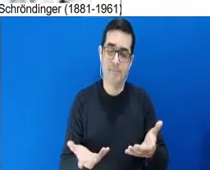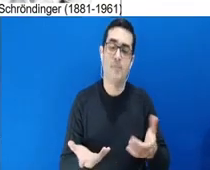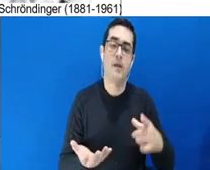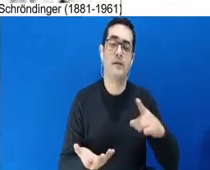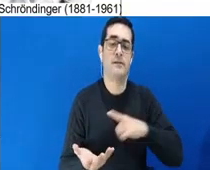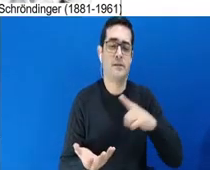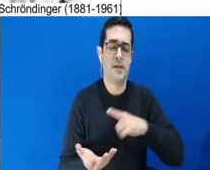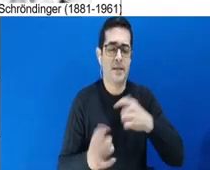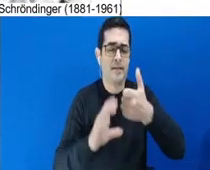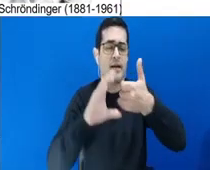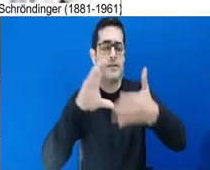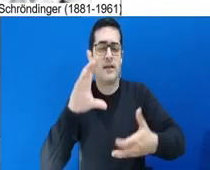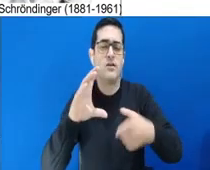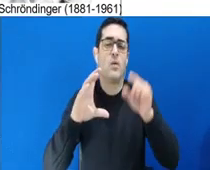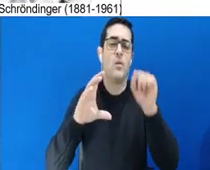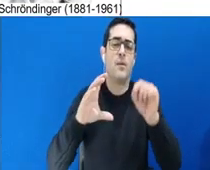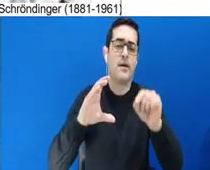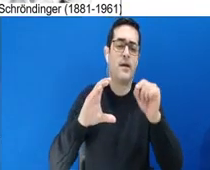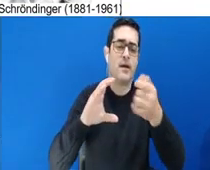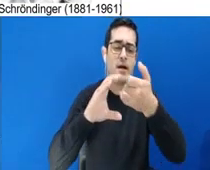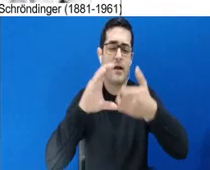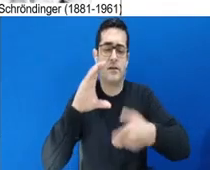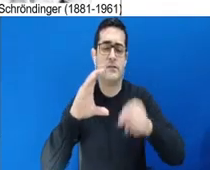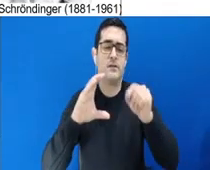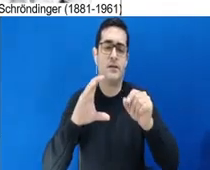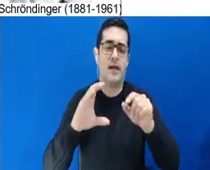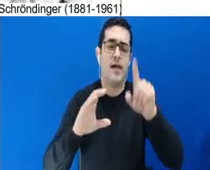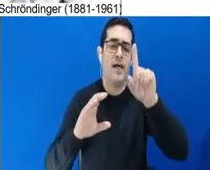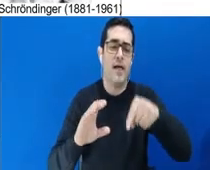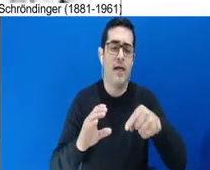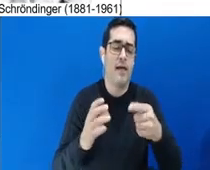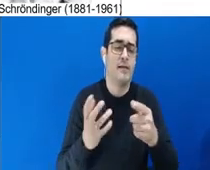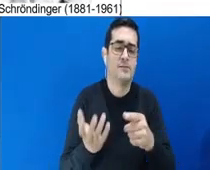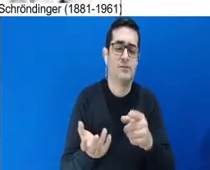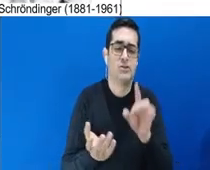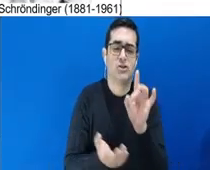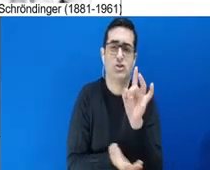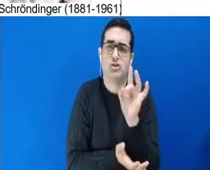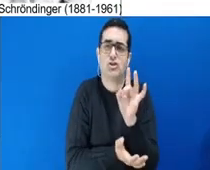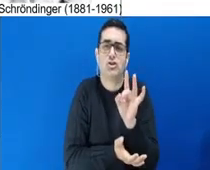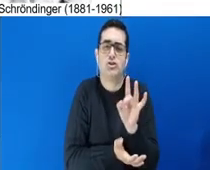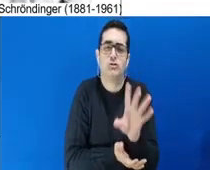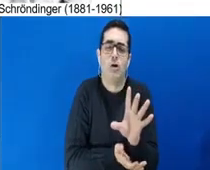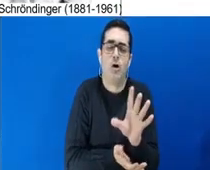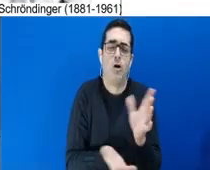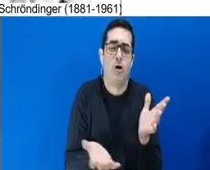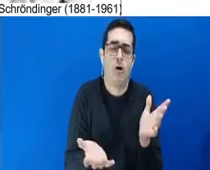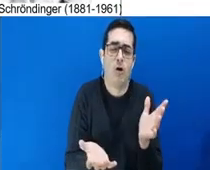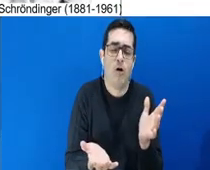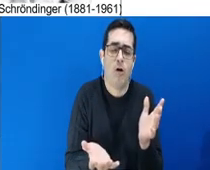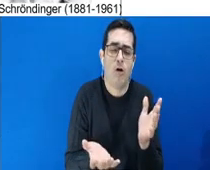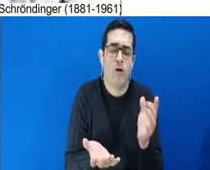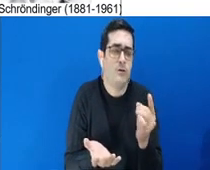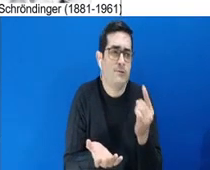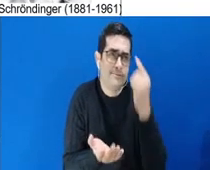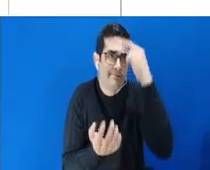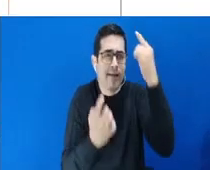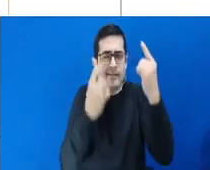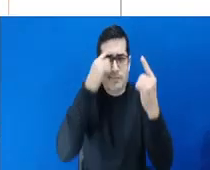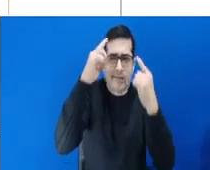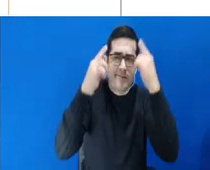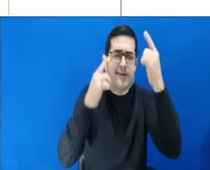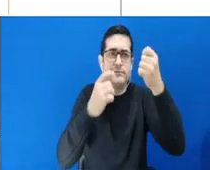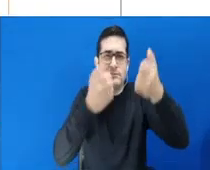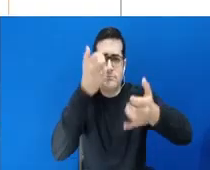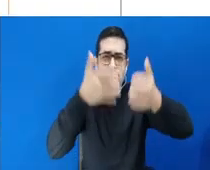essa função de onda psi, ela dá apenas ideias das características do elétron, mas ele não fala sobre